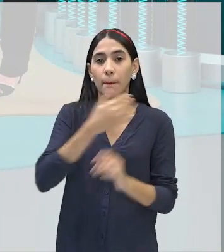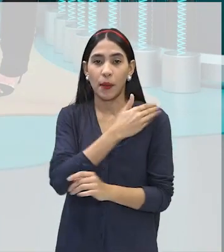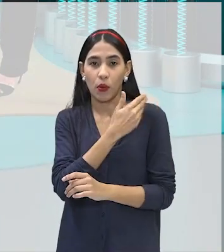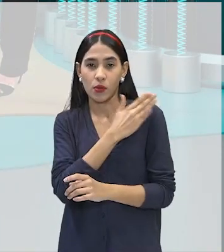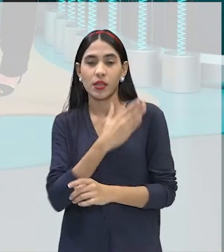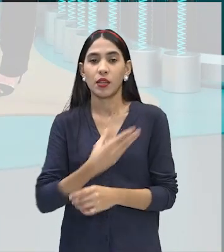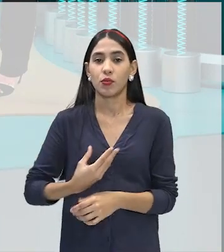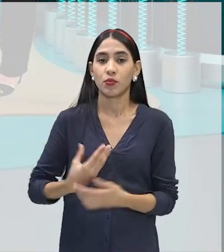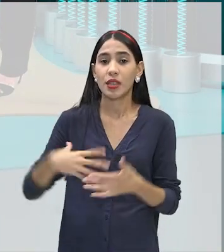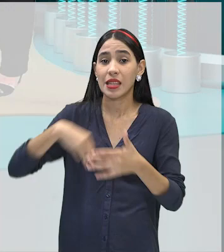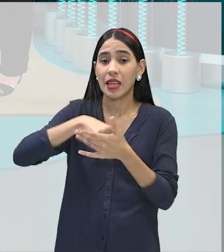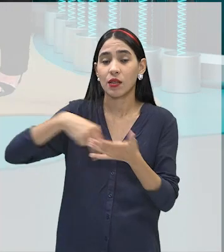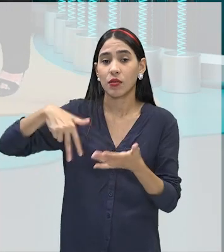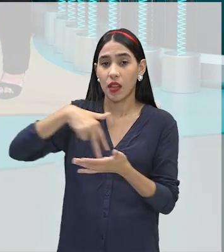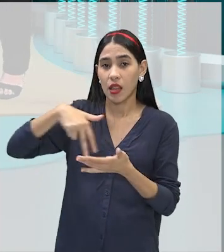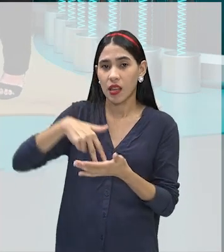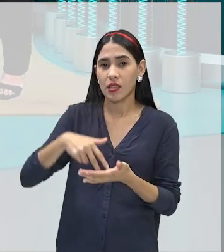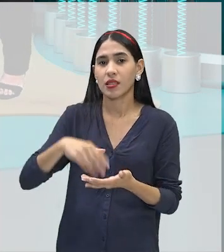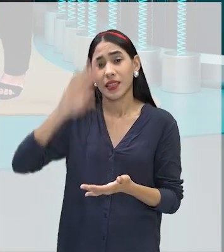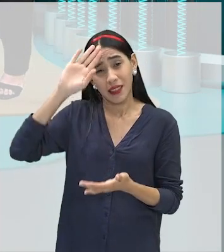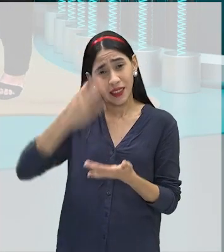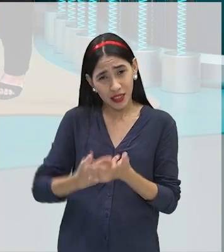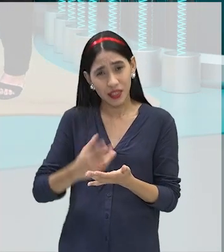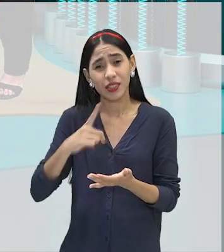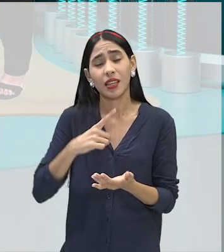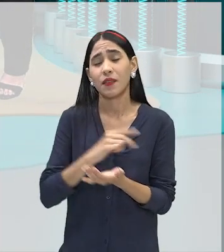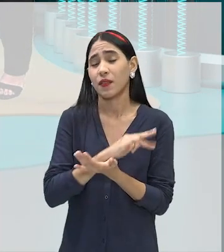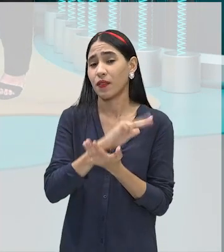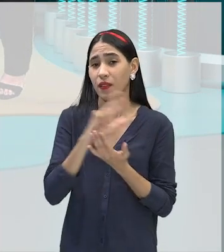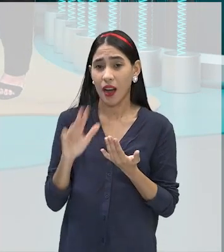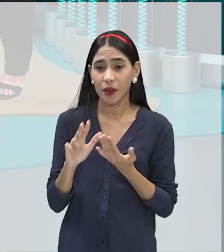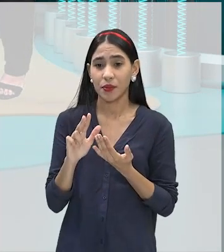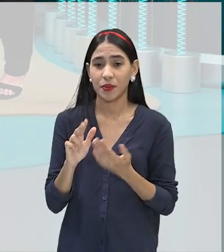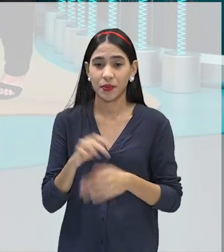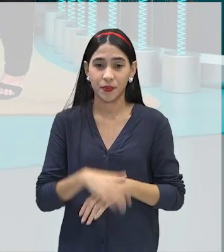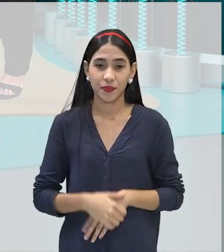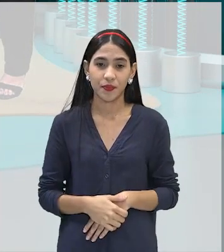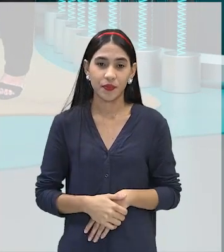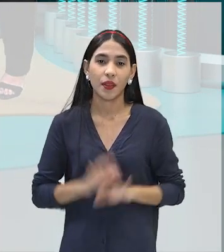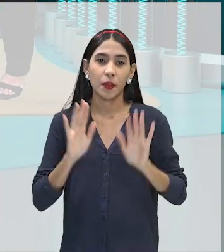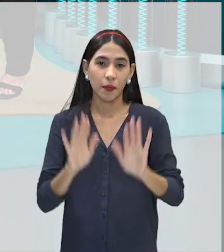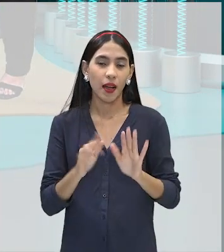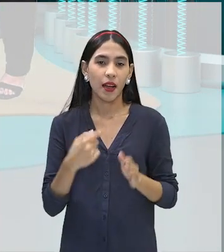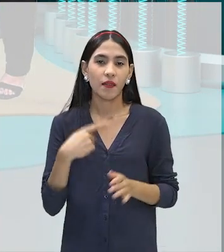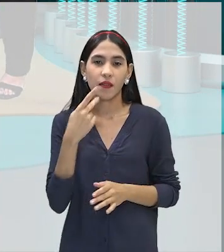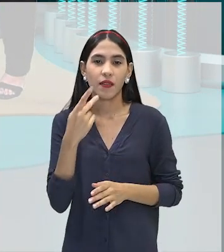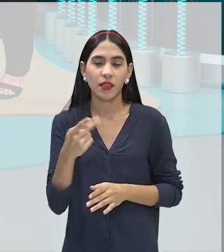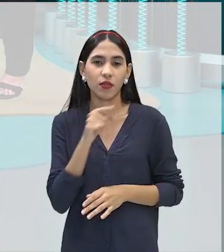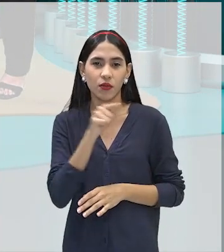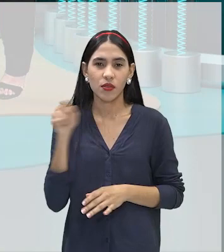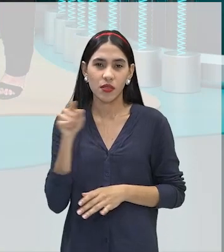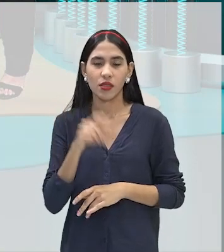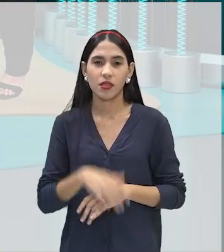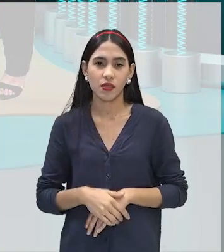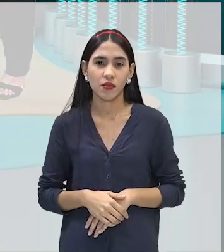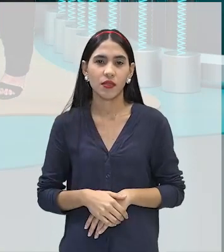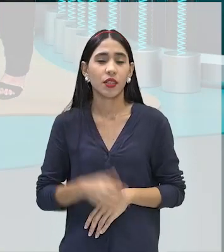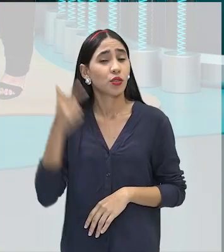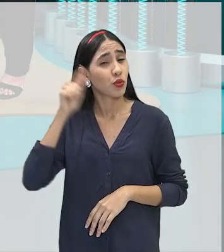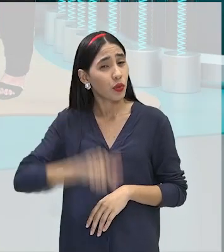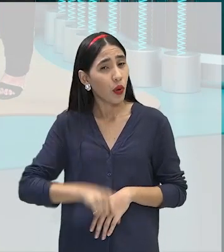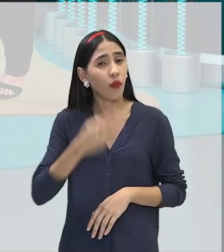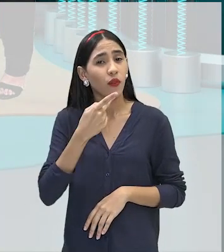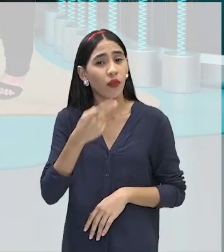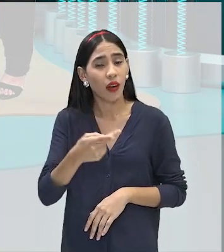na dança, e pode crer que tem muitos outros, tá? Mas o que eu venho falando para vocês, e falo